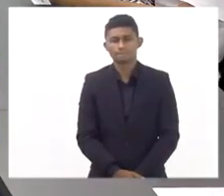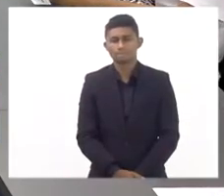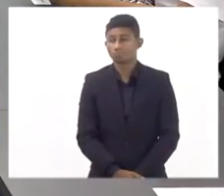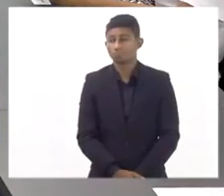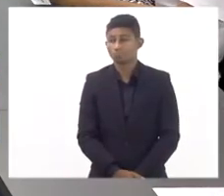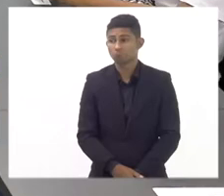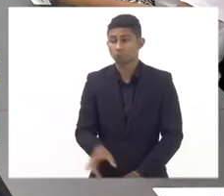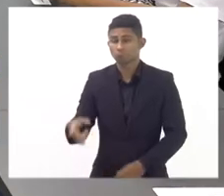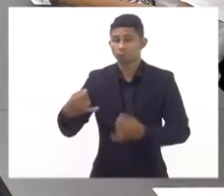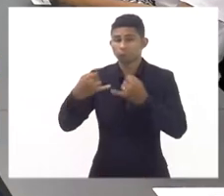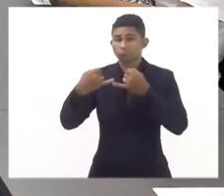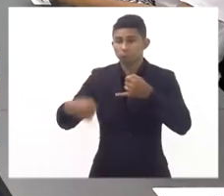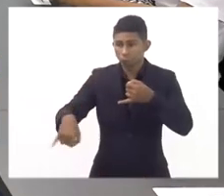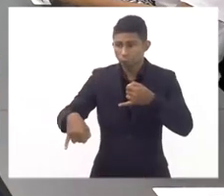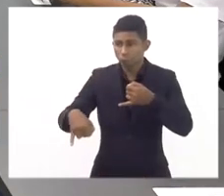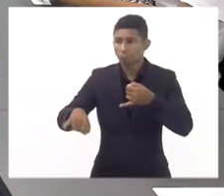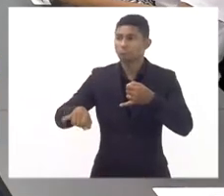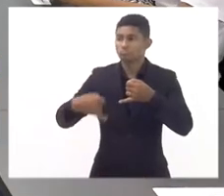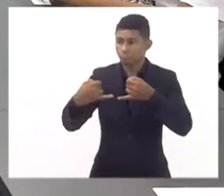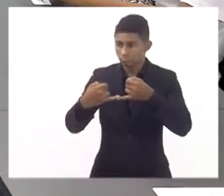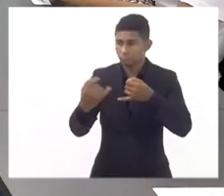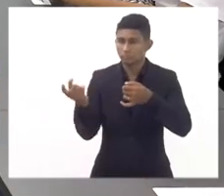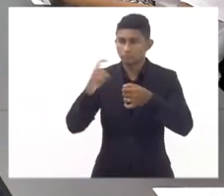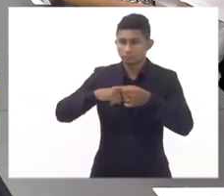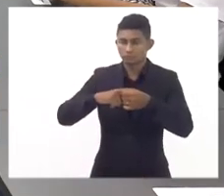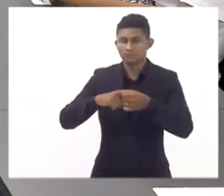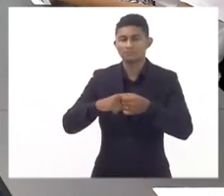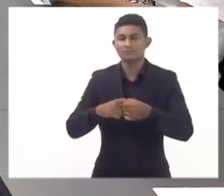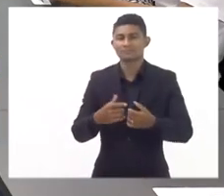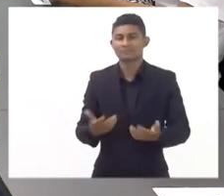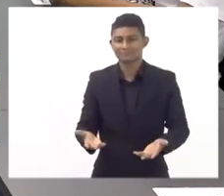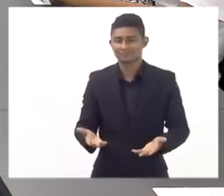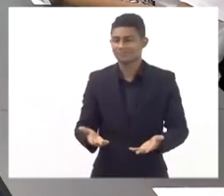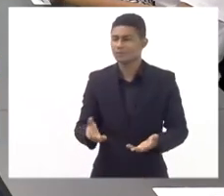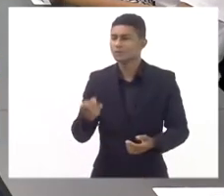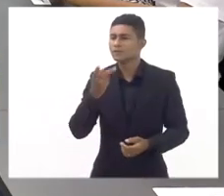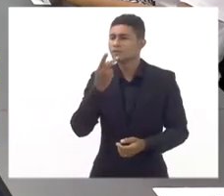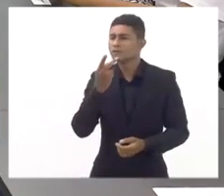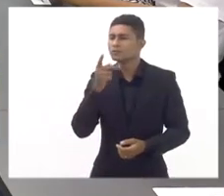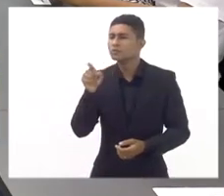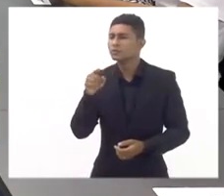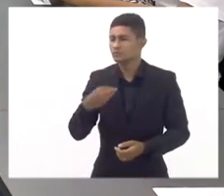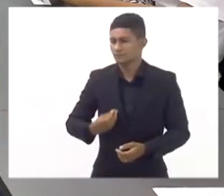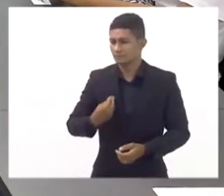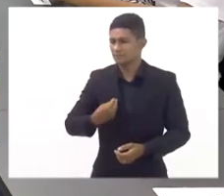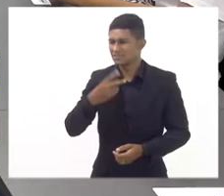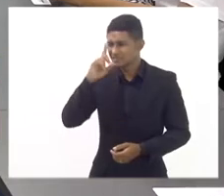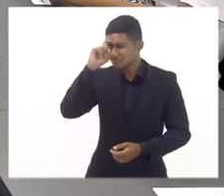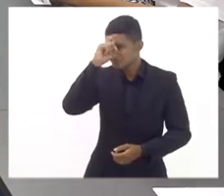Caiu, João Pedro. Opa, voltou. João Pedro, você teve um pequeno corte, estava começando a falar que a sua realidade é muito triste.